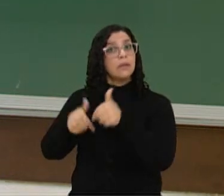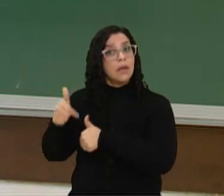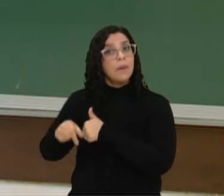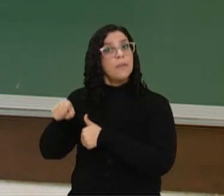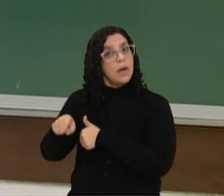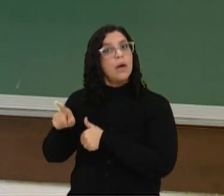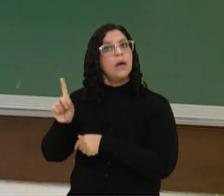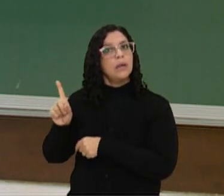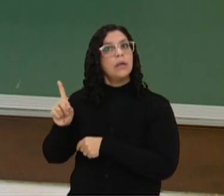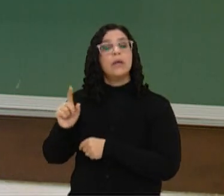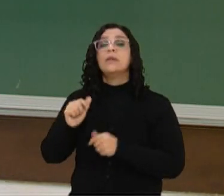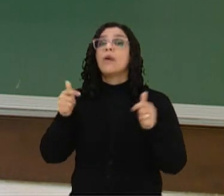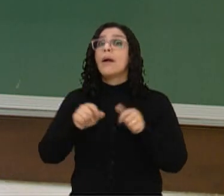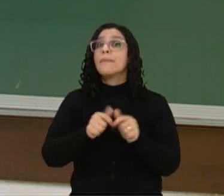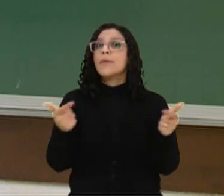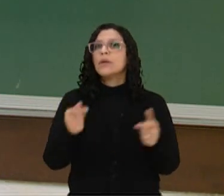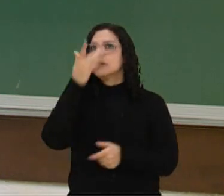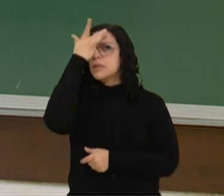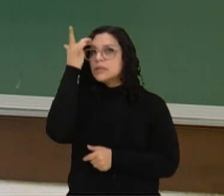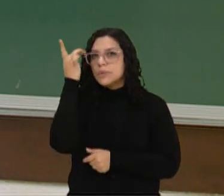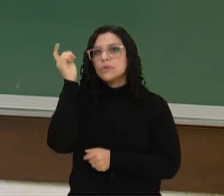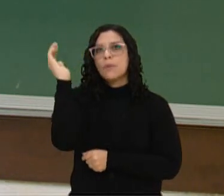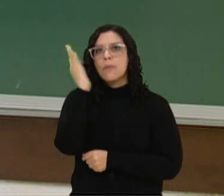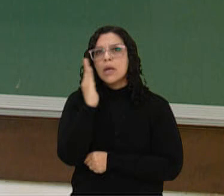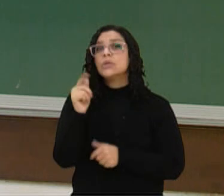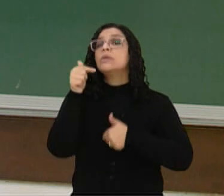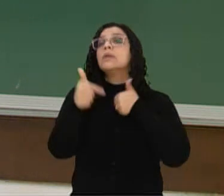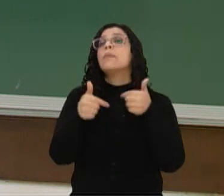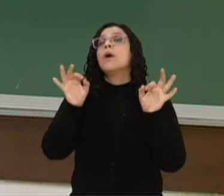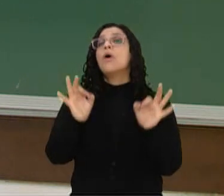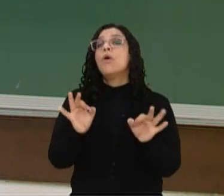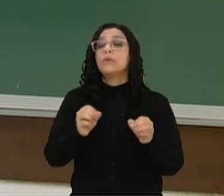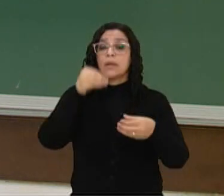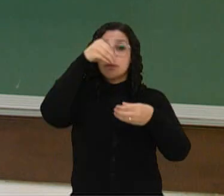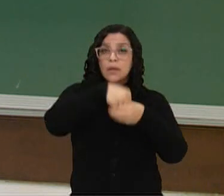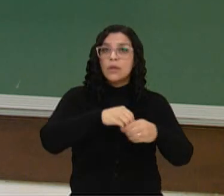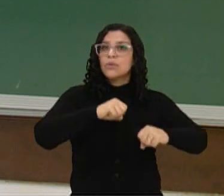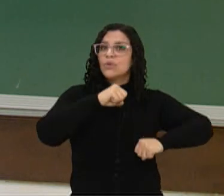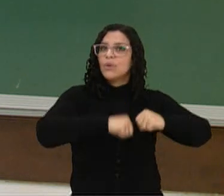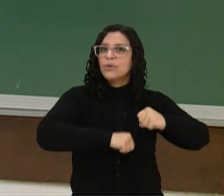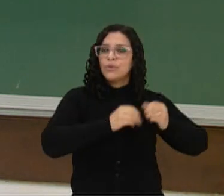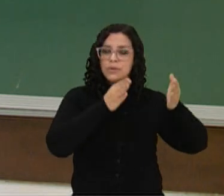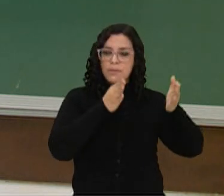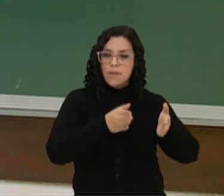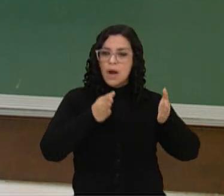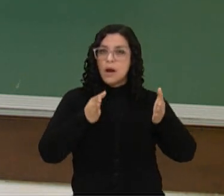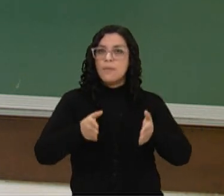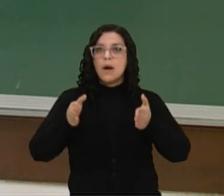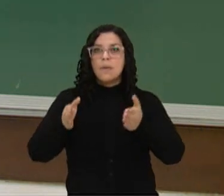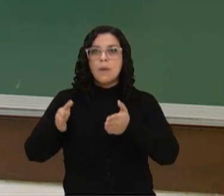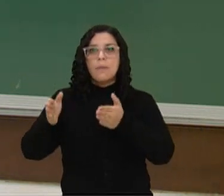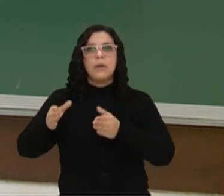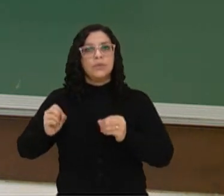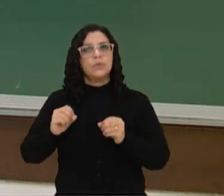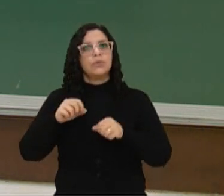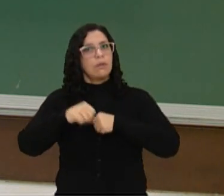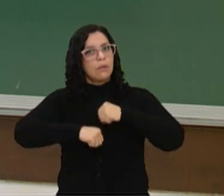trabalham onde? Trabalham na indústria. Muitas pessoas desenvolvem suas atividades ali no setor